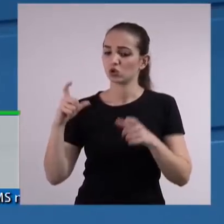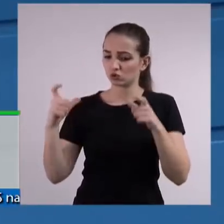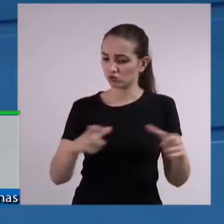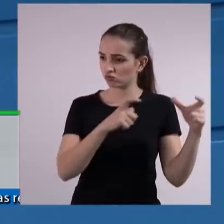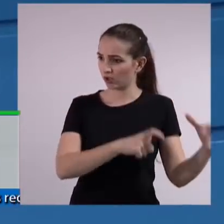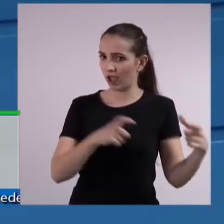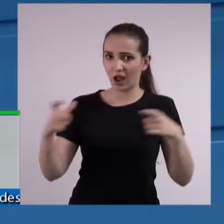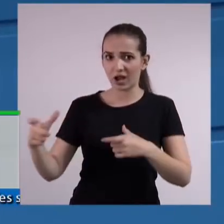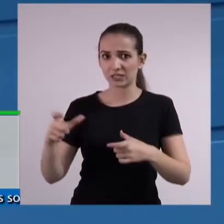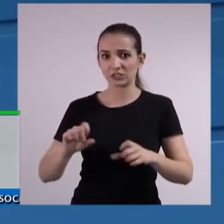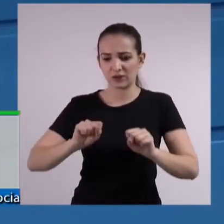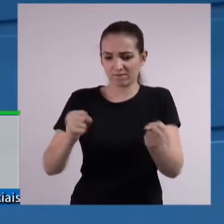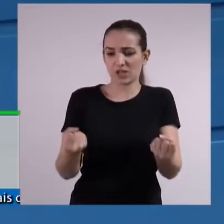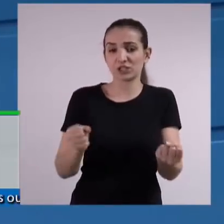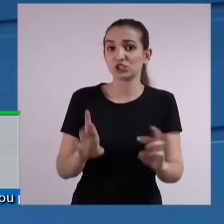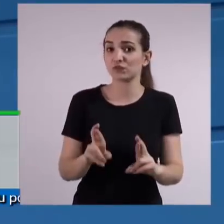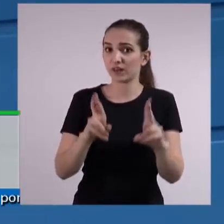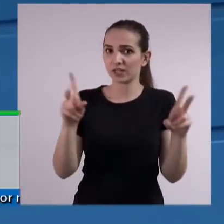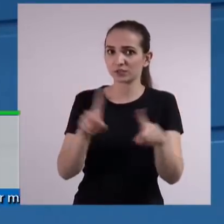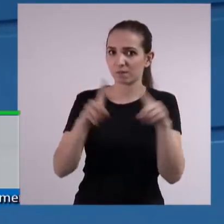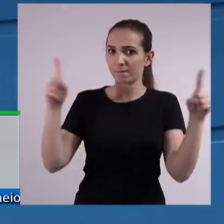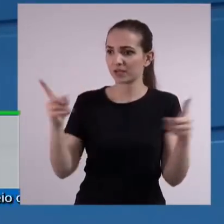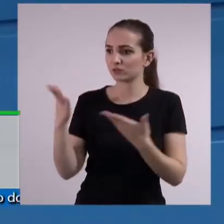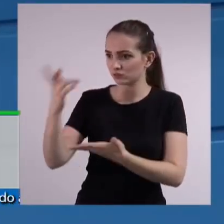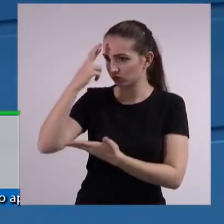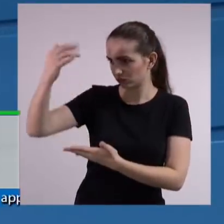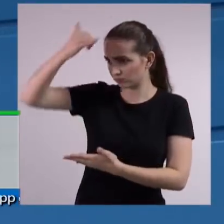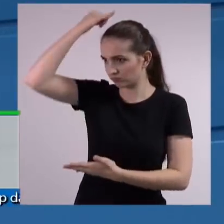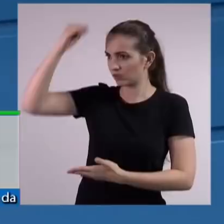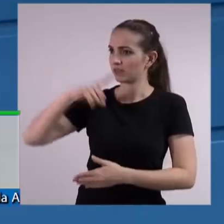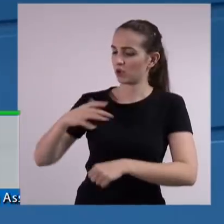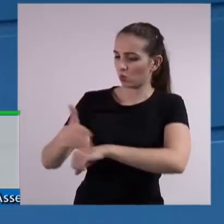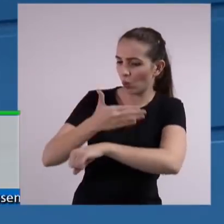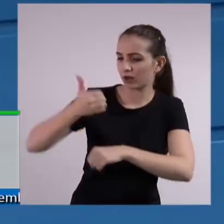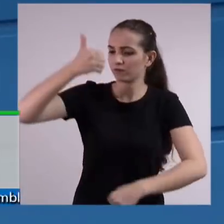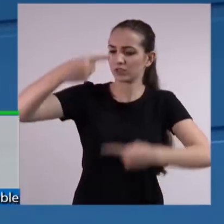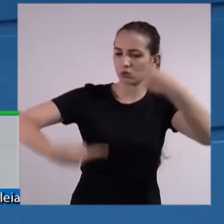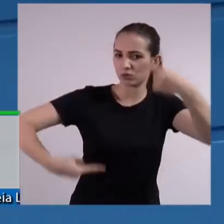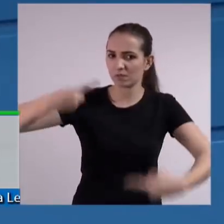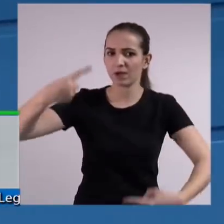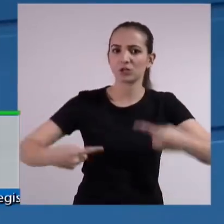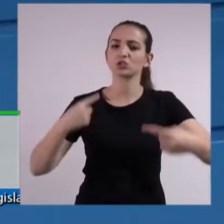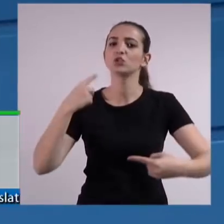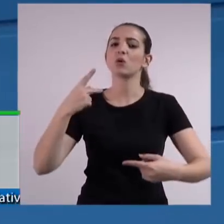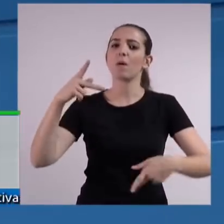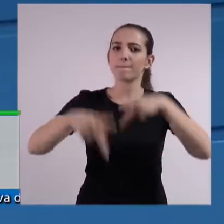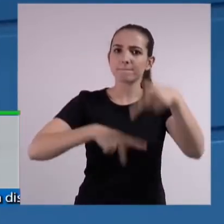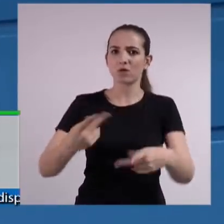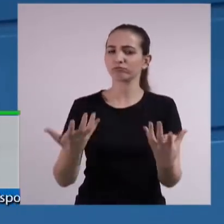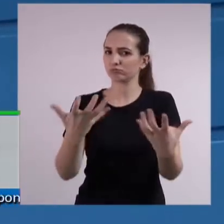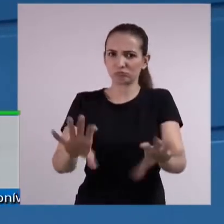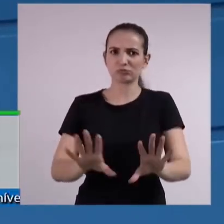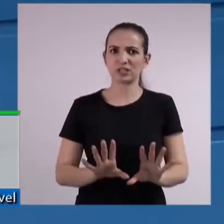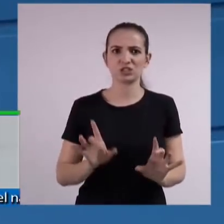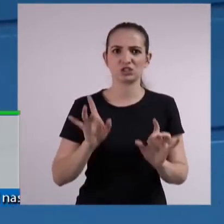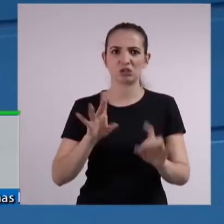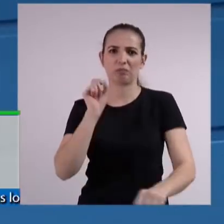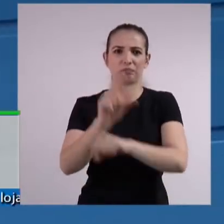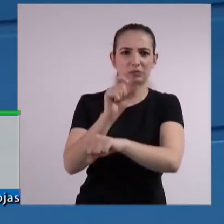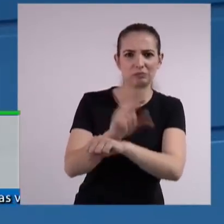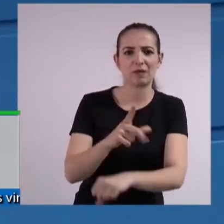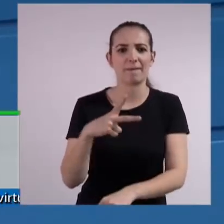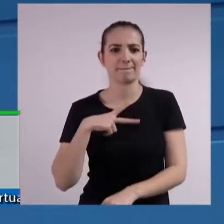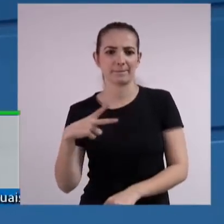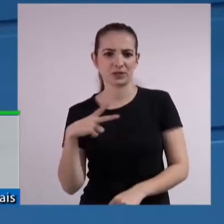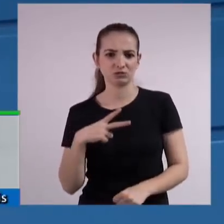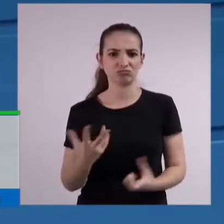diferentes, mas Vossa Excelência, como eu disse, qualifica o debate. Eleição, a população já não quer mais saber de ataques